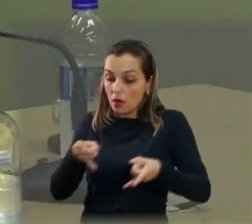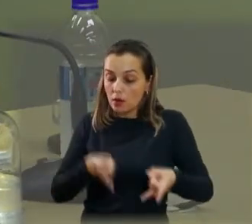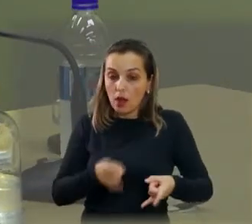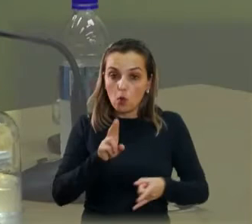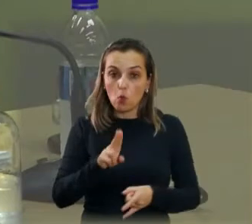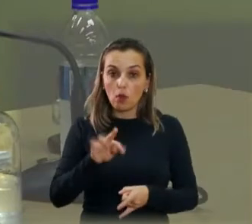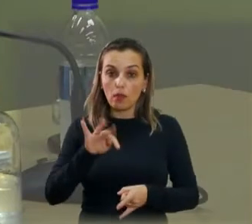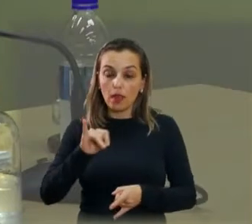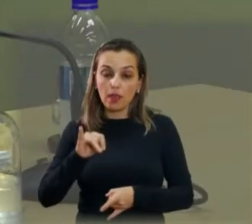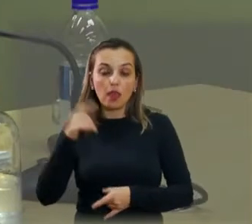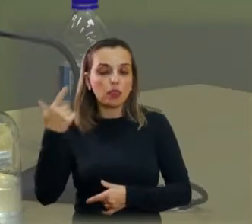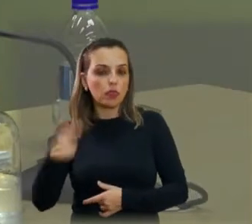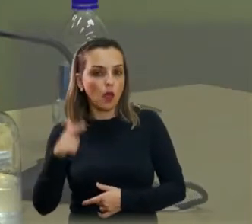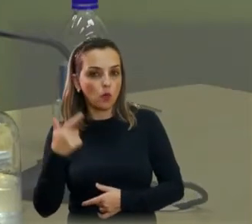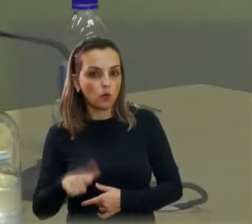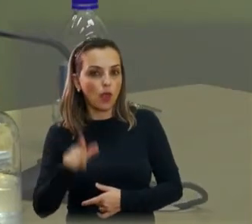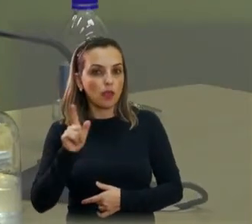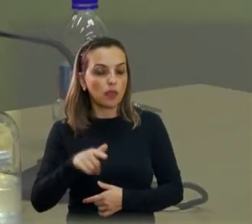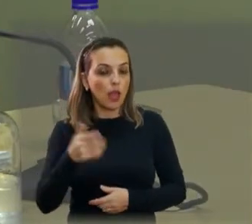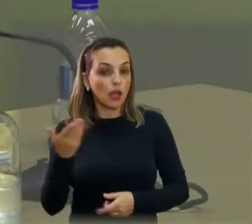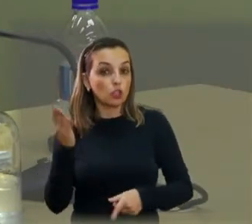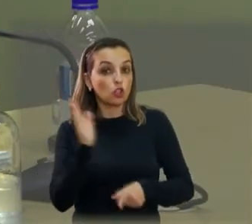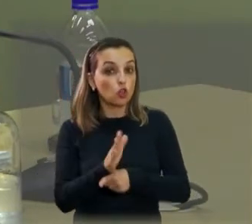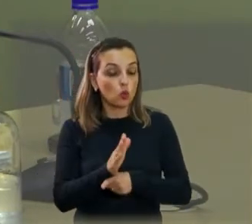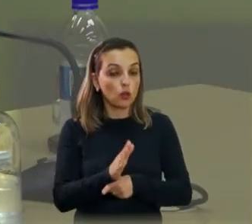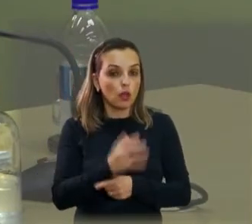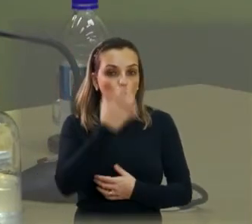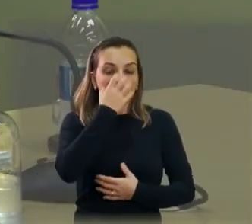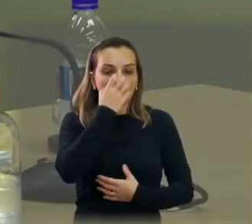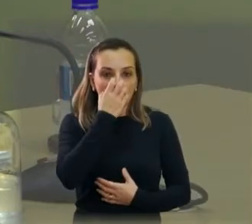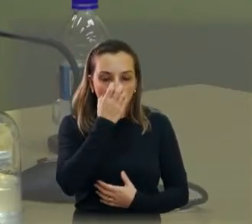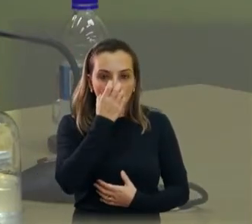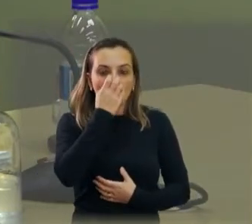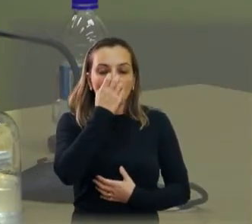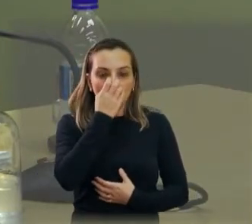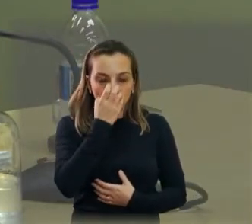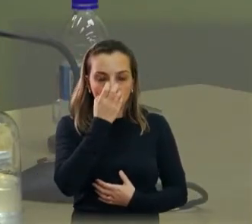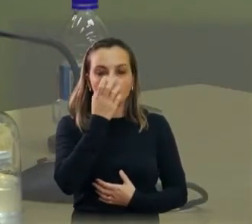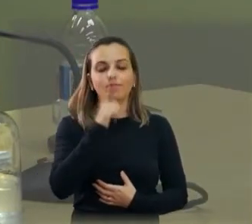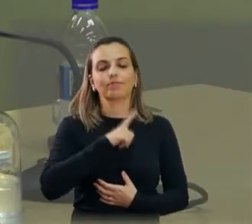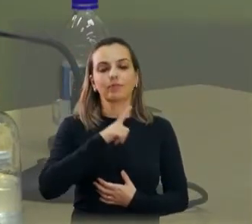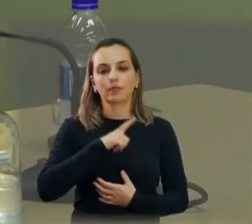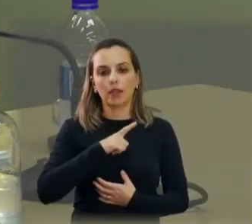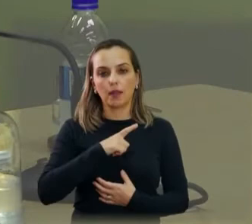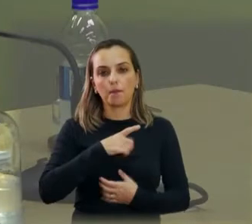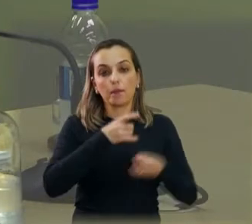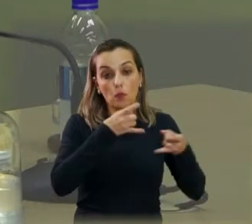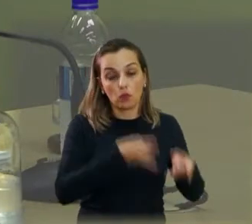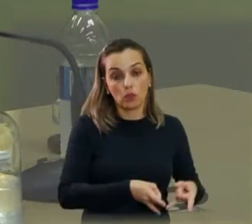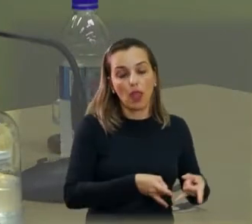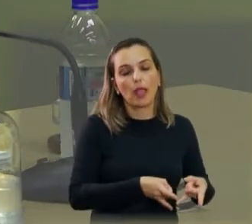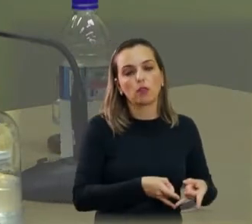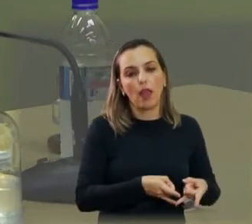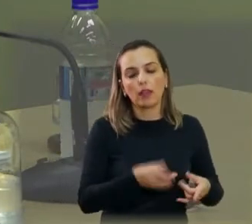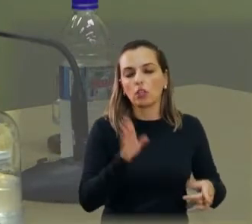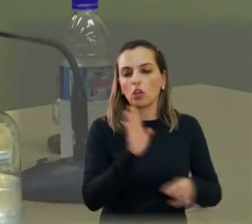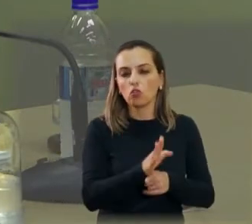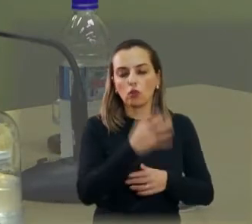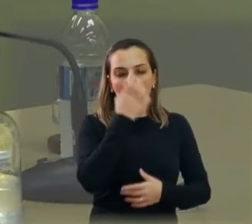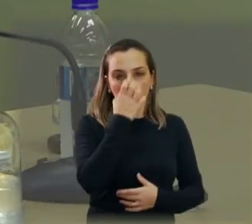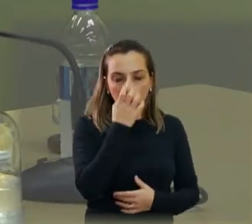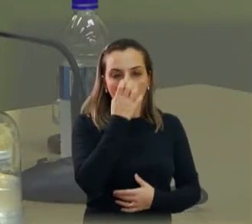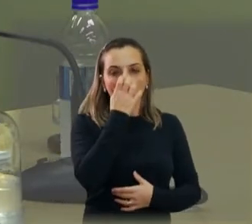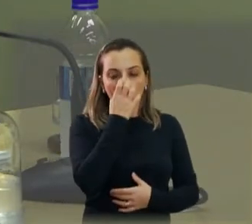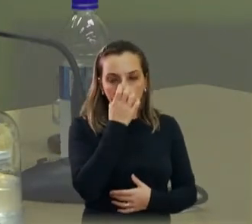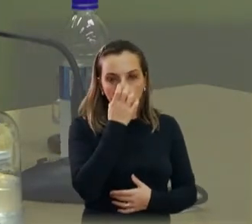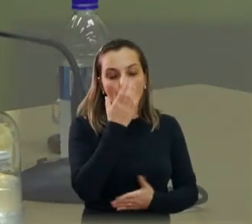tem leitos de suporte ventilatório. Qual que é a diferença que nós fazemos? O leito de suporte ventilatório, ele está